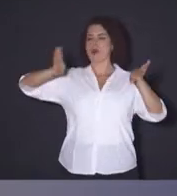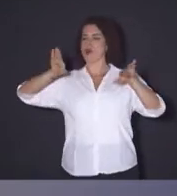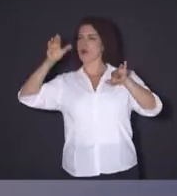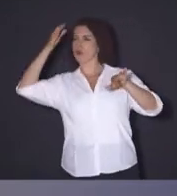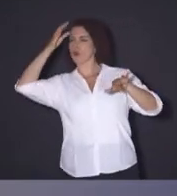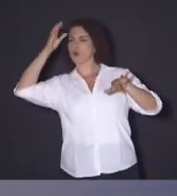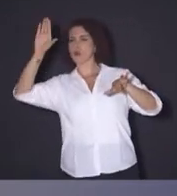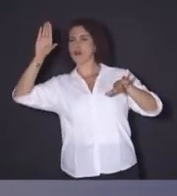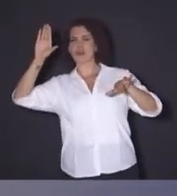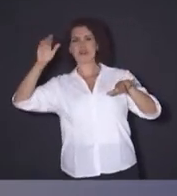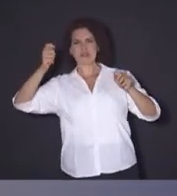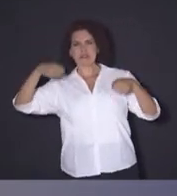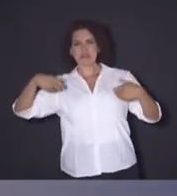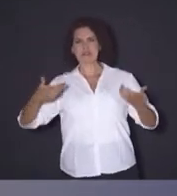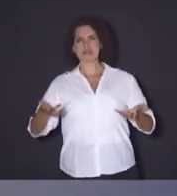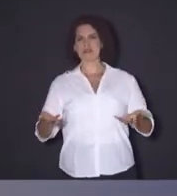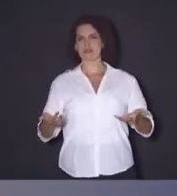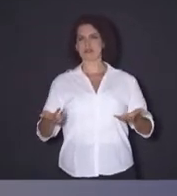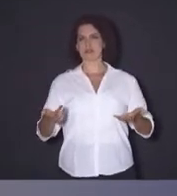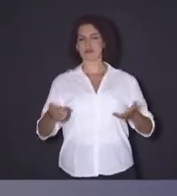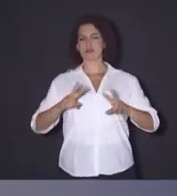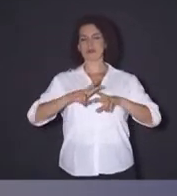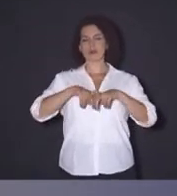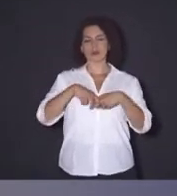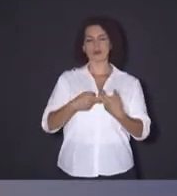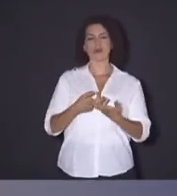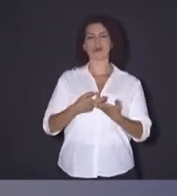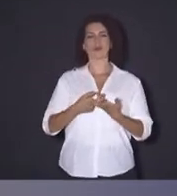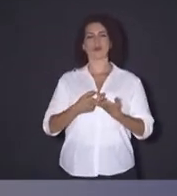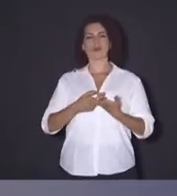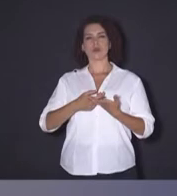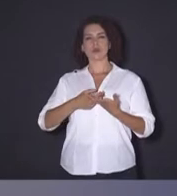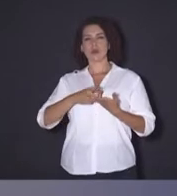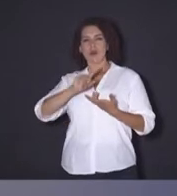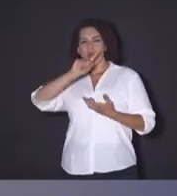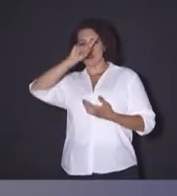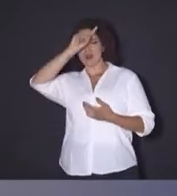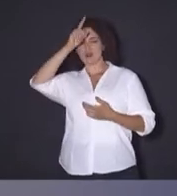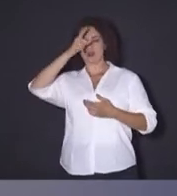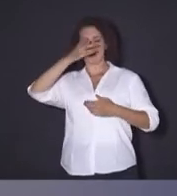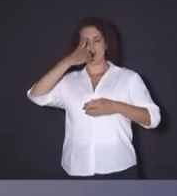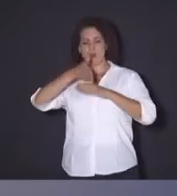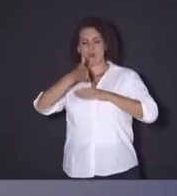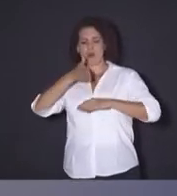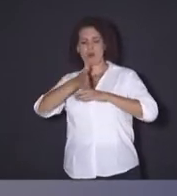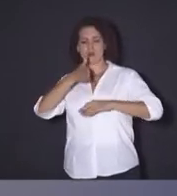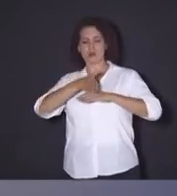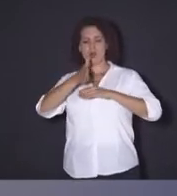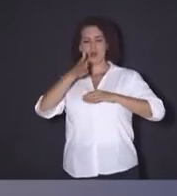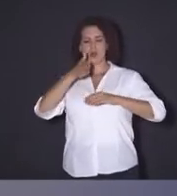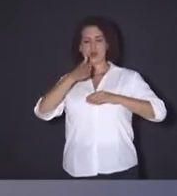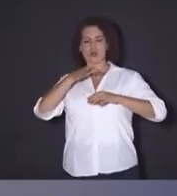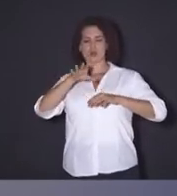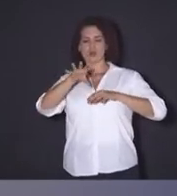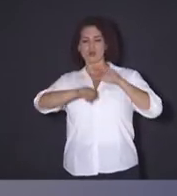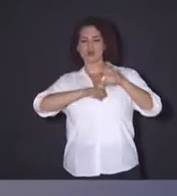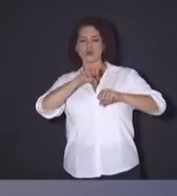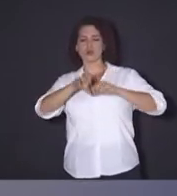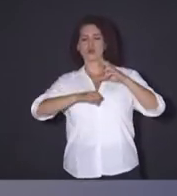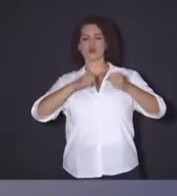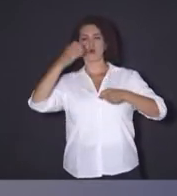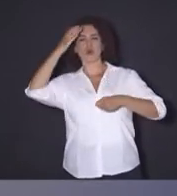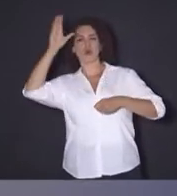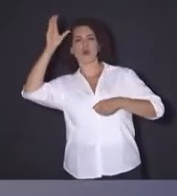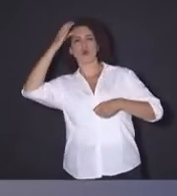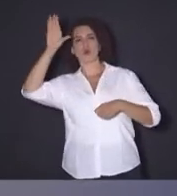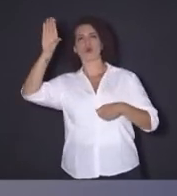Uma vez que, ou no momento da criação, no momento do acesso, da distribuição, da fruição, do consumo de bens culturais, em